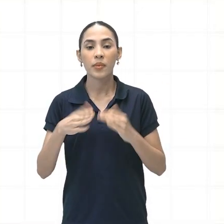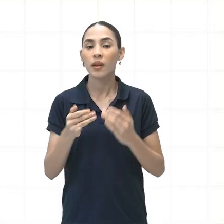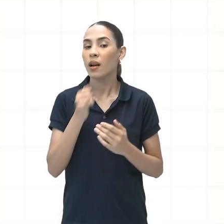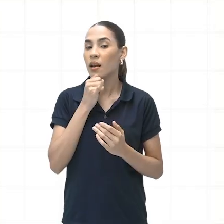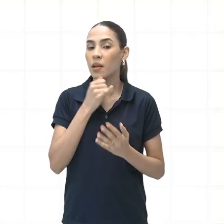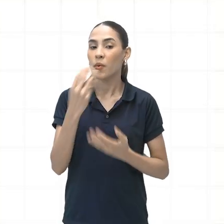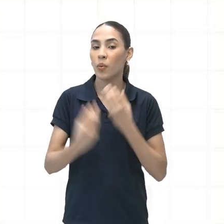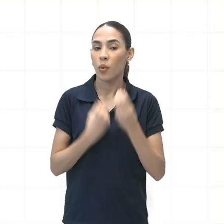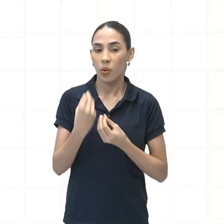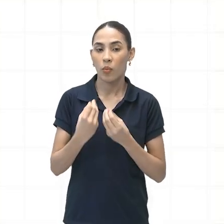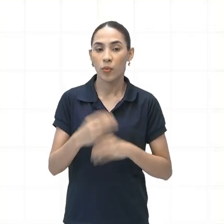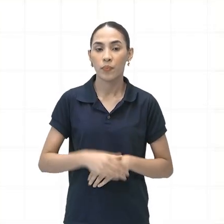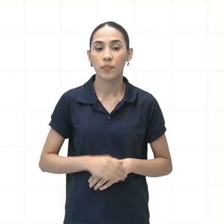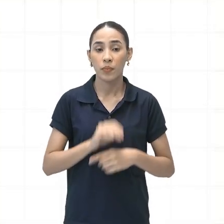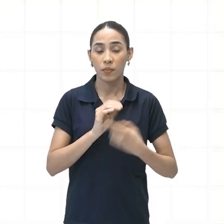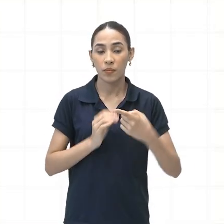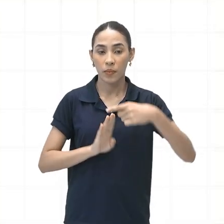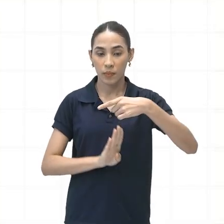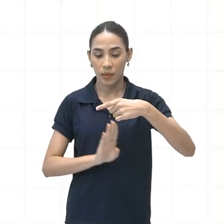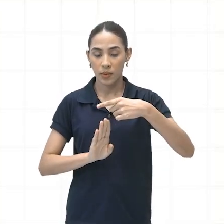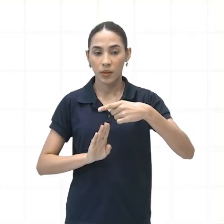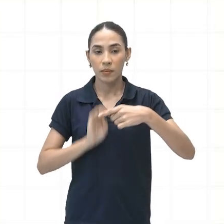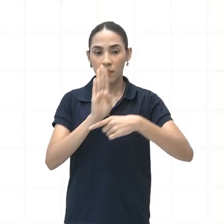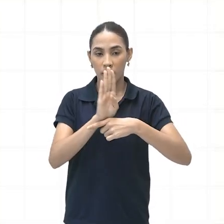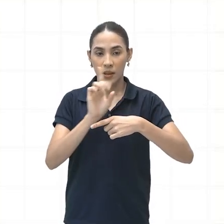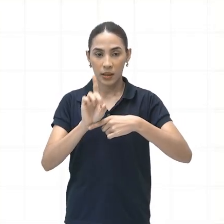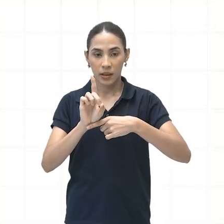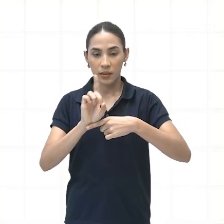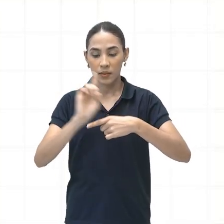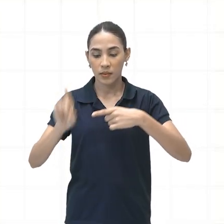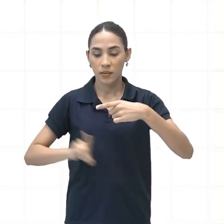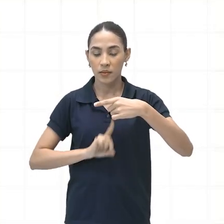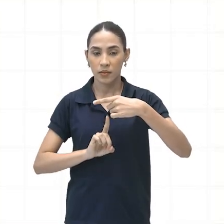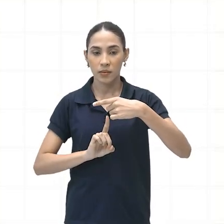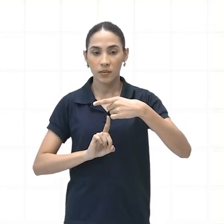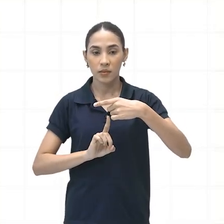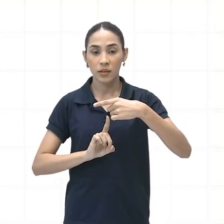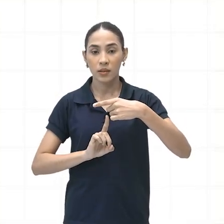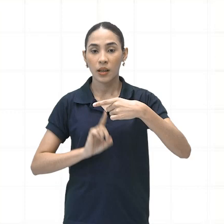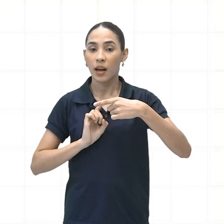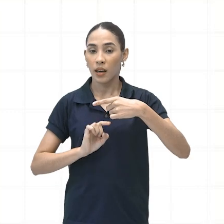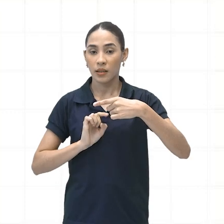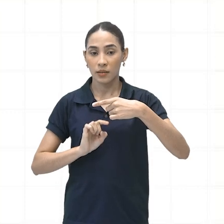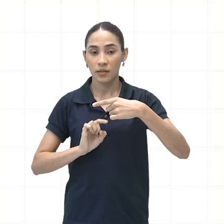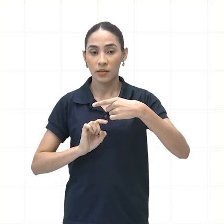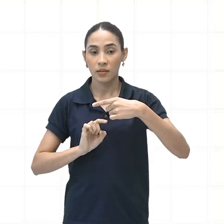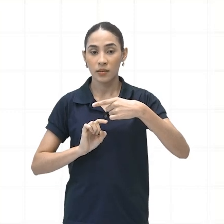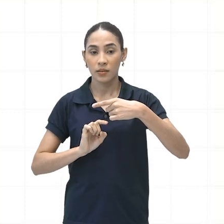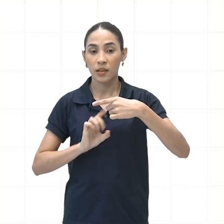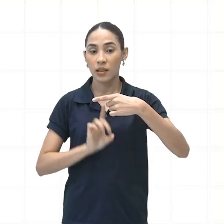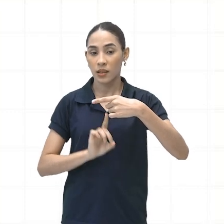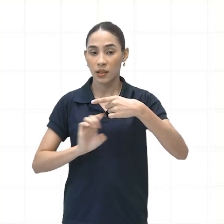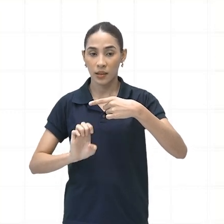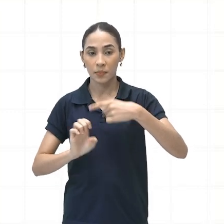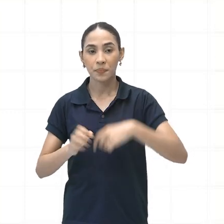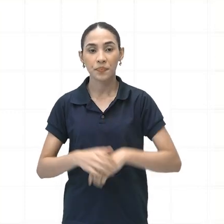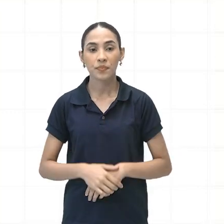como é que a gente escreve? BD está para, é esse traço,